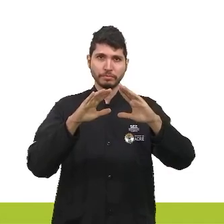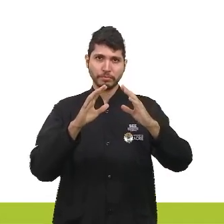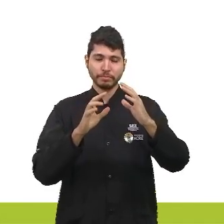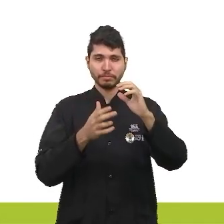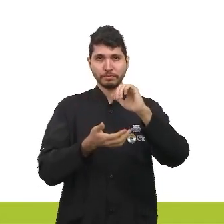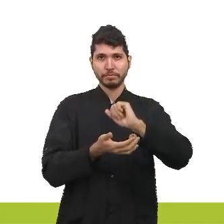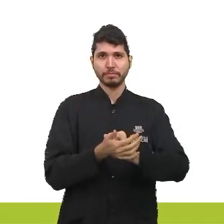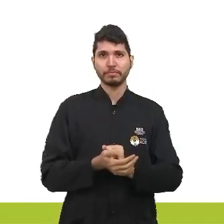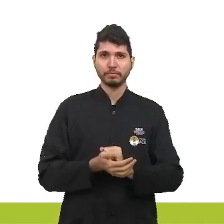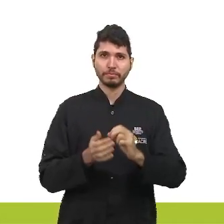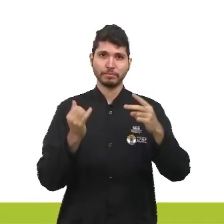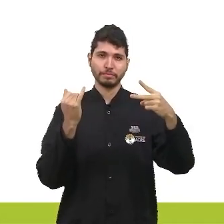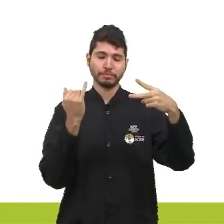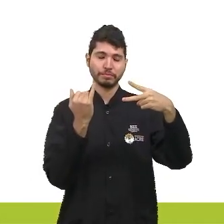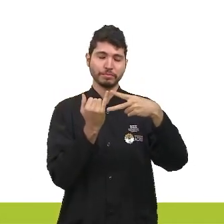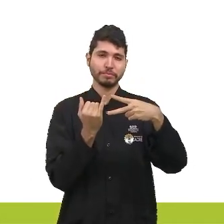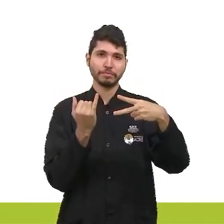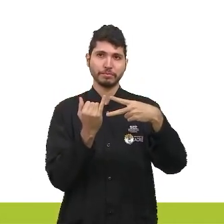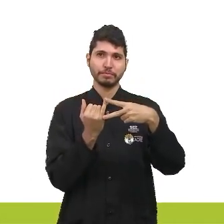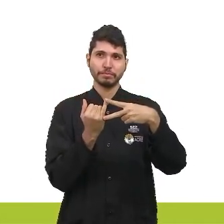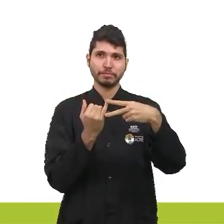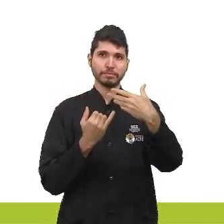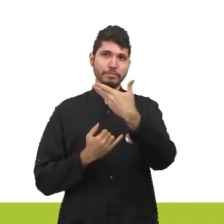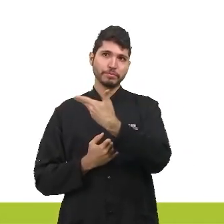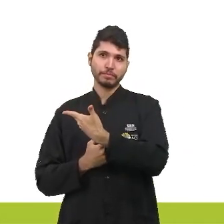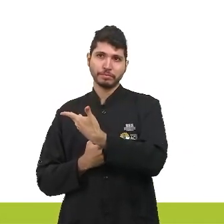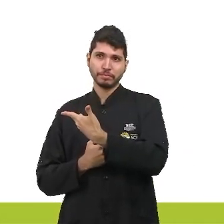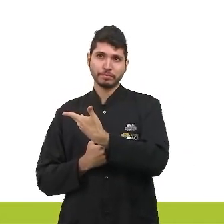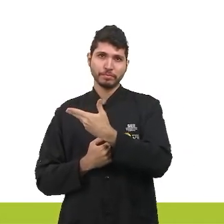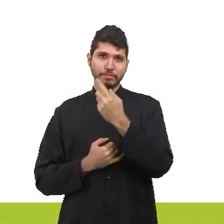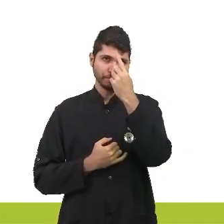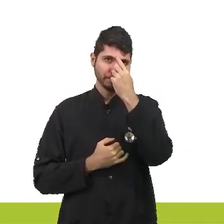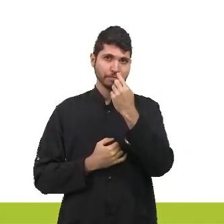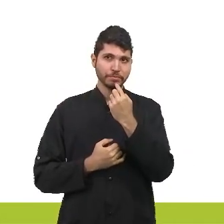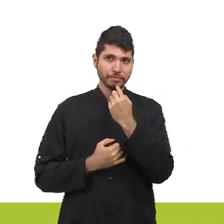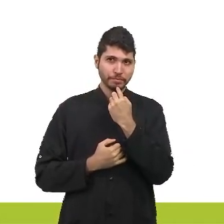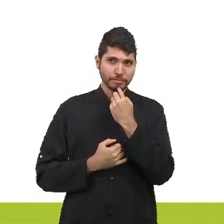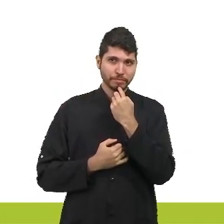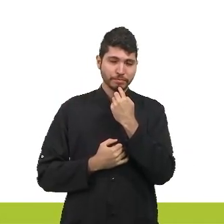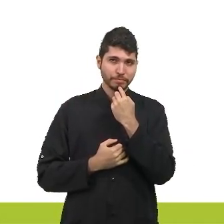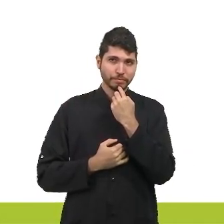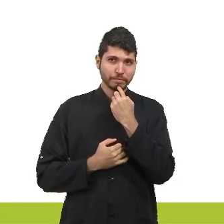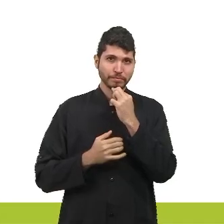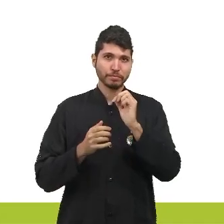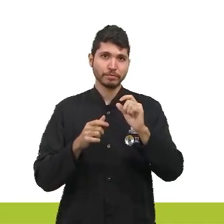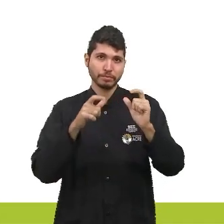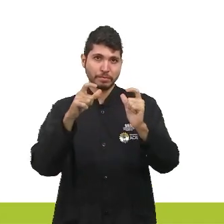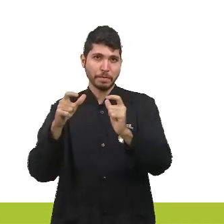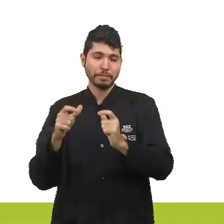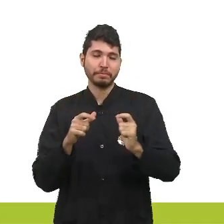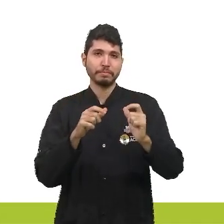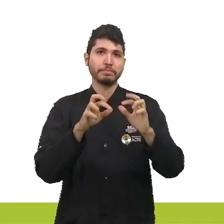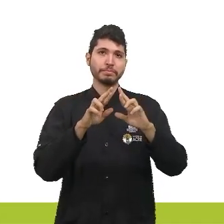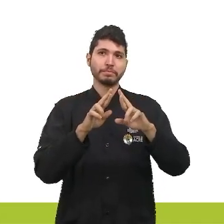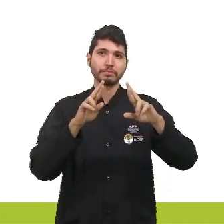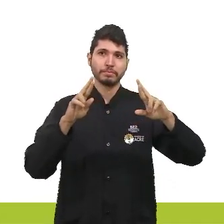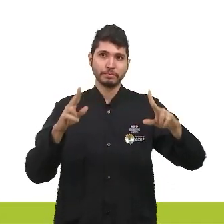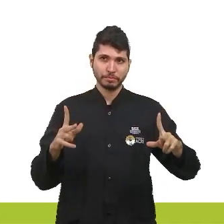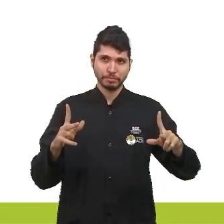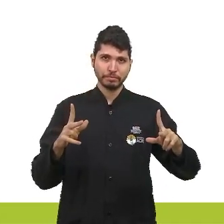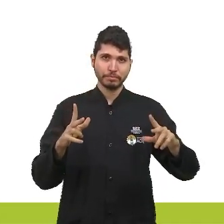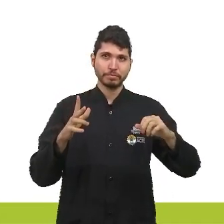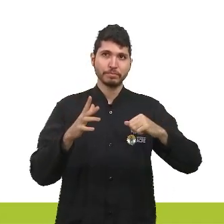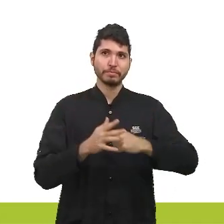estão no mesmo plano. Então, isso é uma das condições para que nós tenhamos uma superfície poliédrica